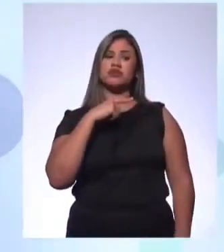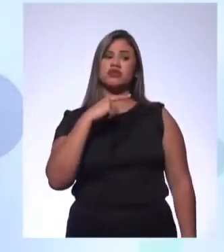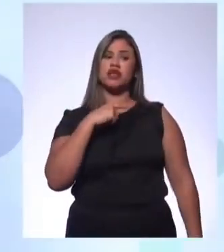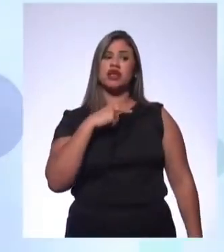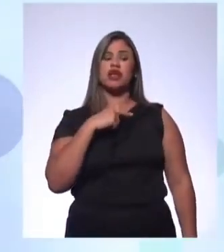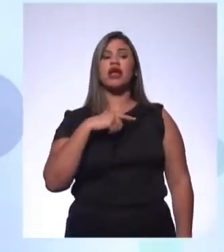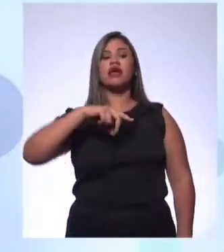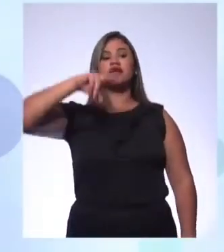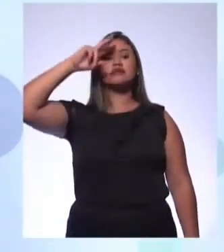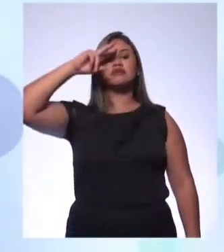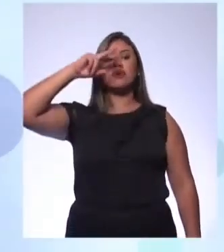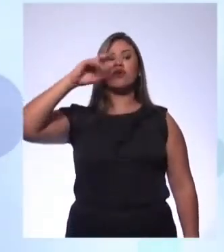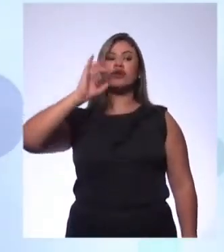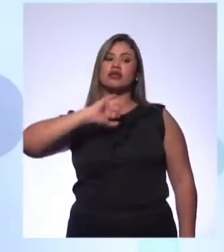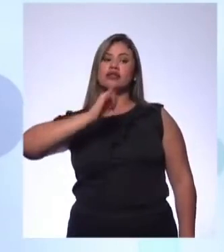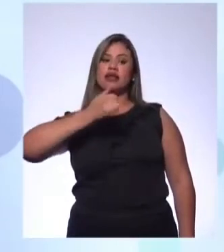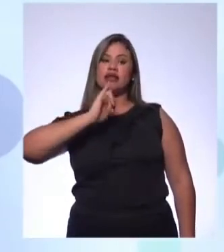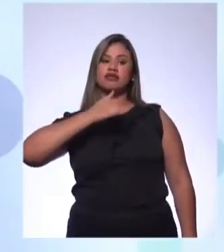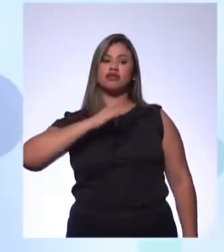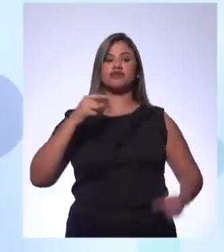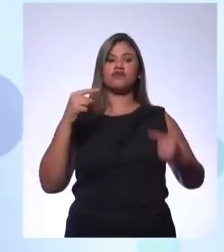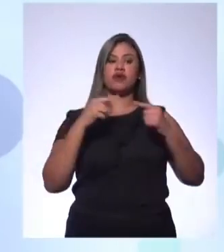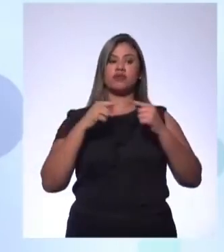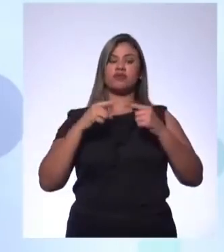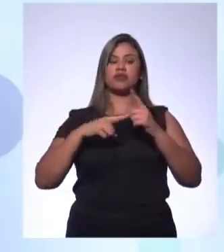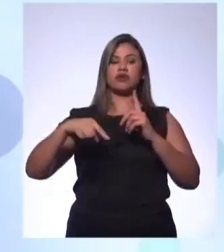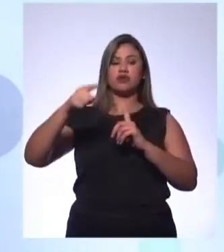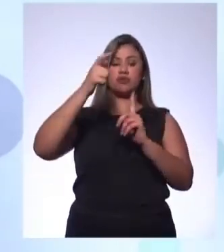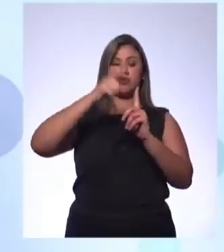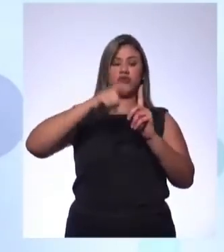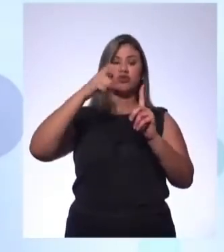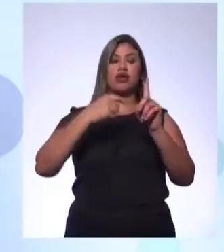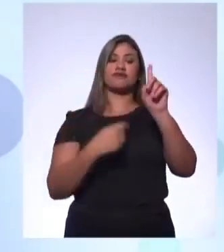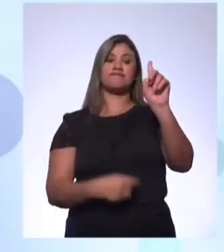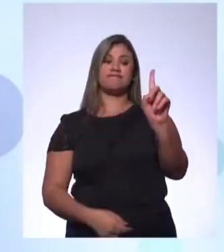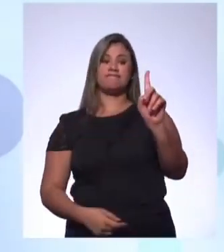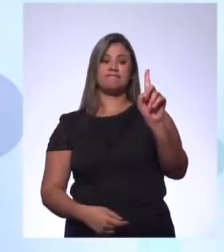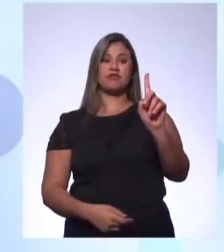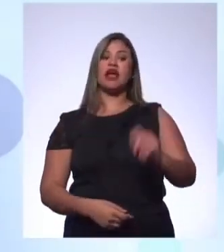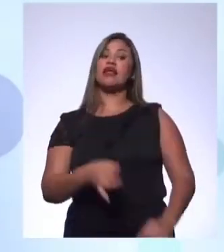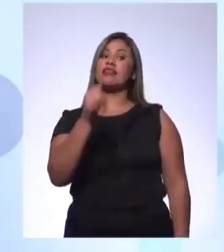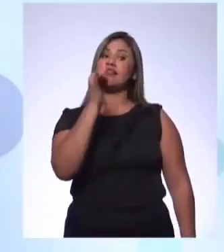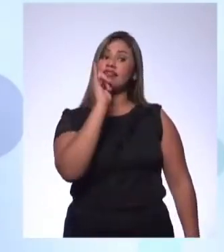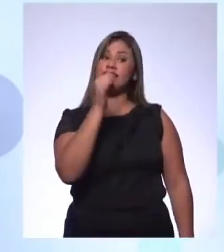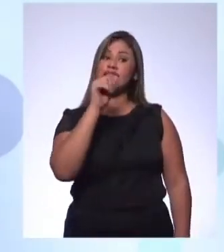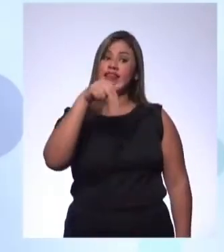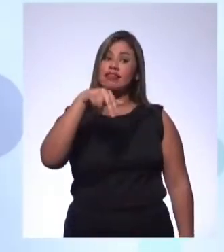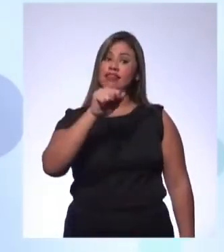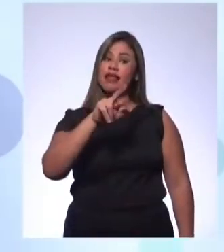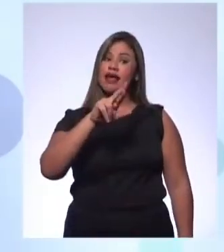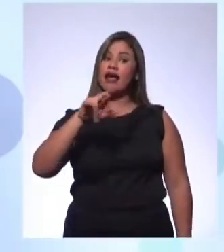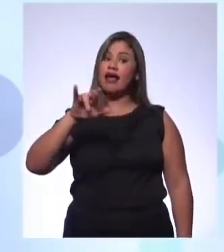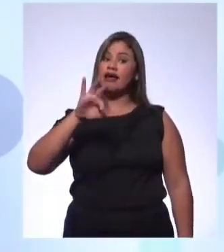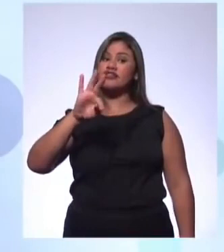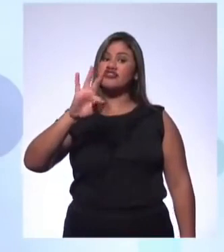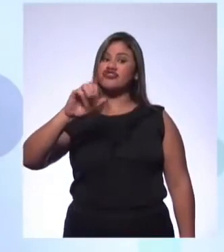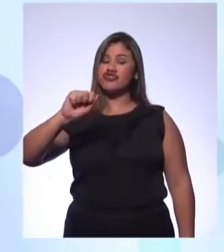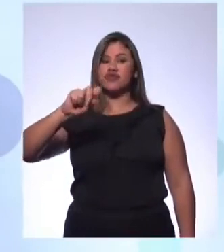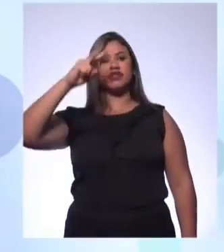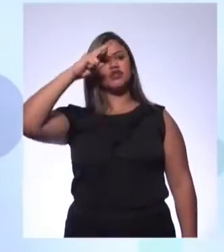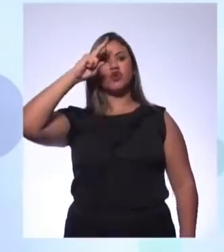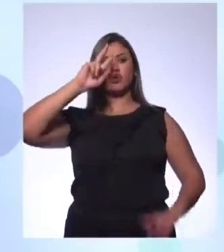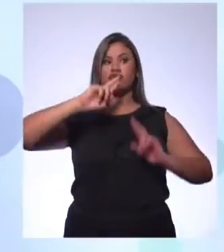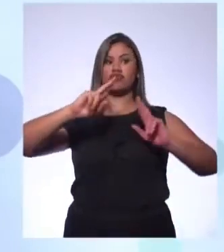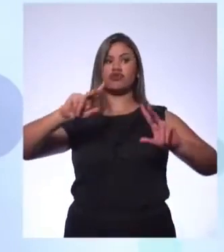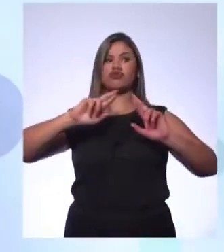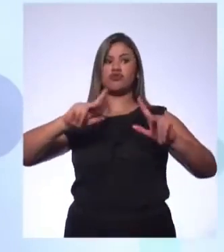história geralmente, uma narrativa geralmente gira em torno de uma personagem. Note, eu estou falando narrativa, não a história. Geralmente o que você conhece por história, a